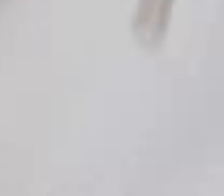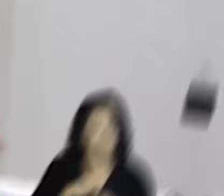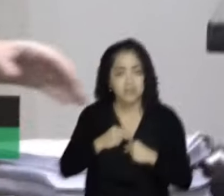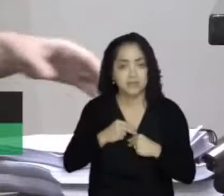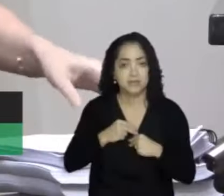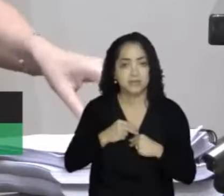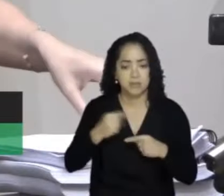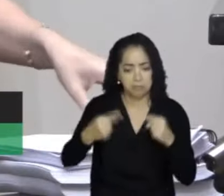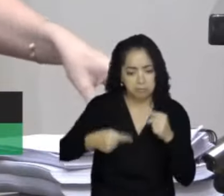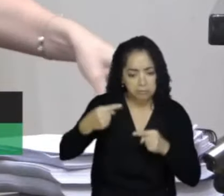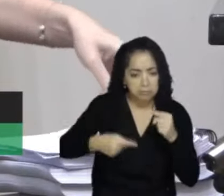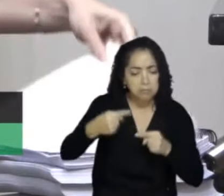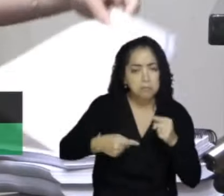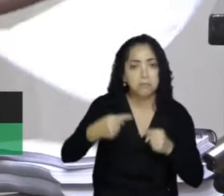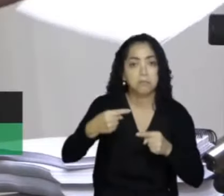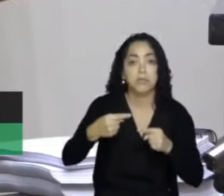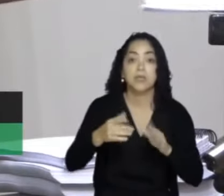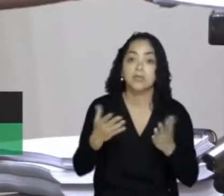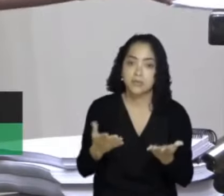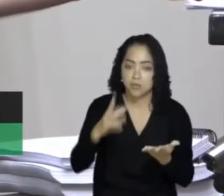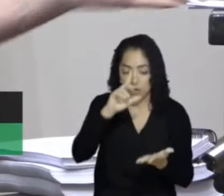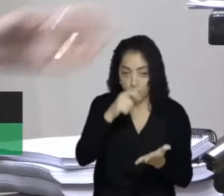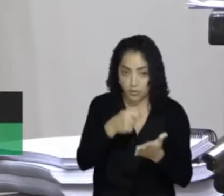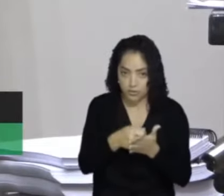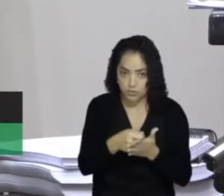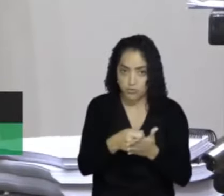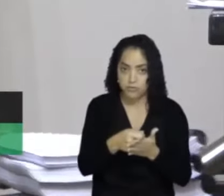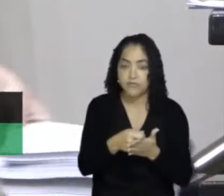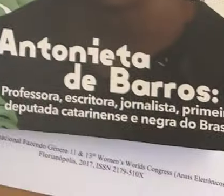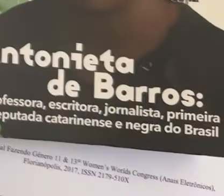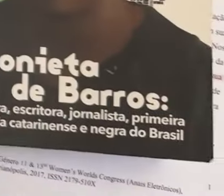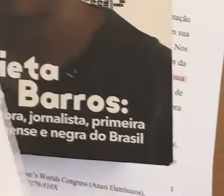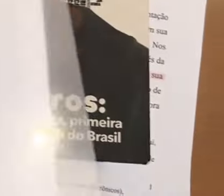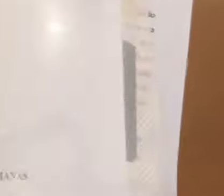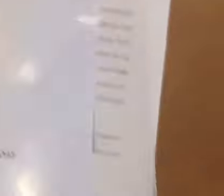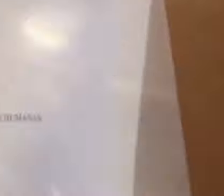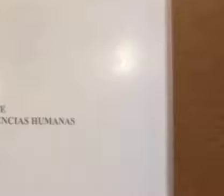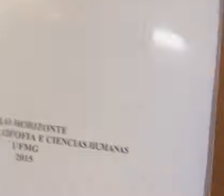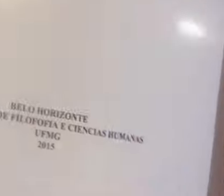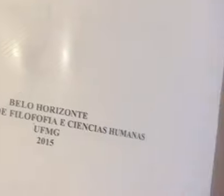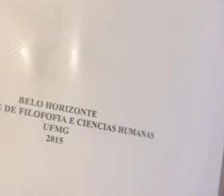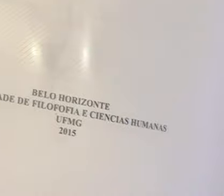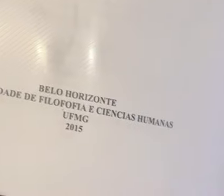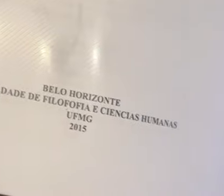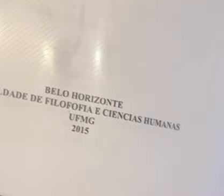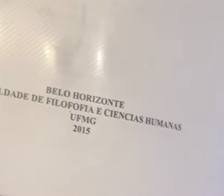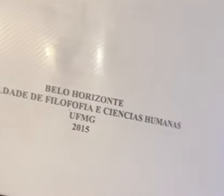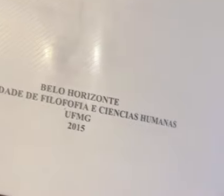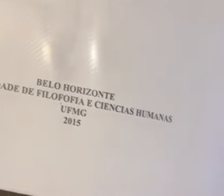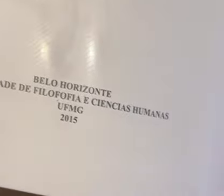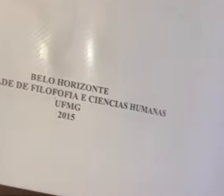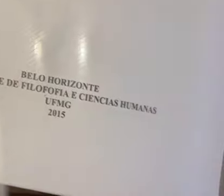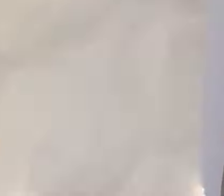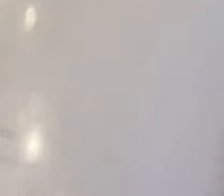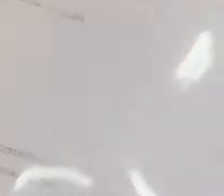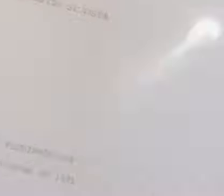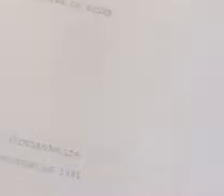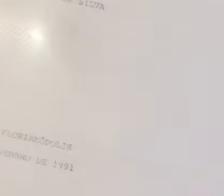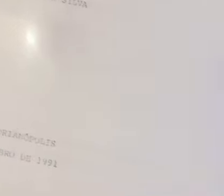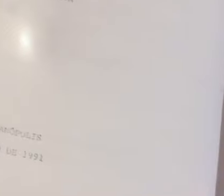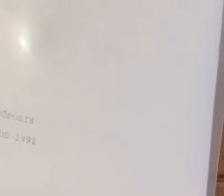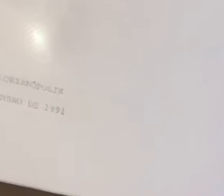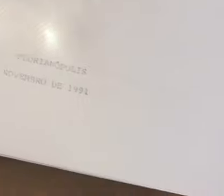mulheres. Então, senhores, eu resolvi imprimir e estudar nos últimos 30 dias todas as dissertações publicadas sobre a vida